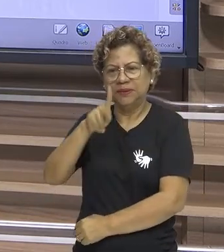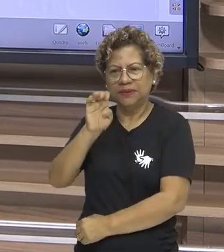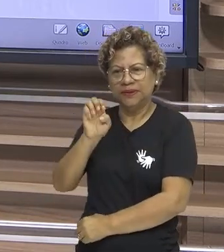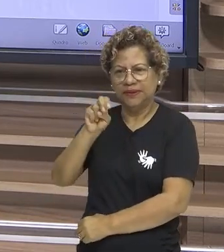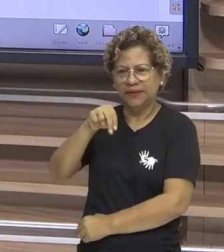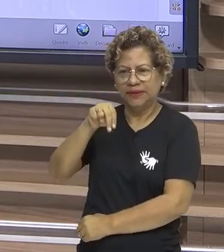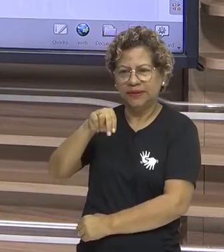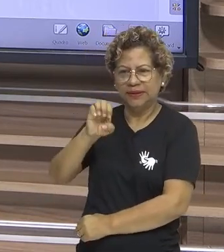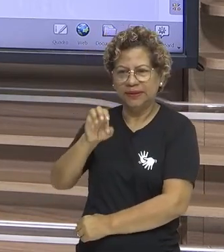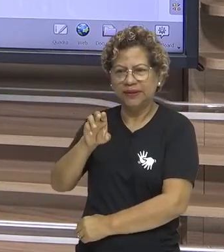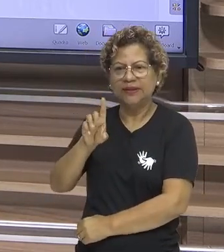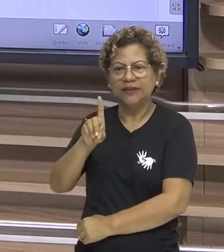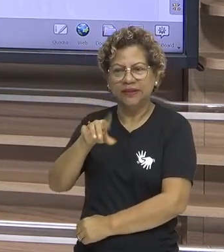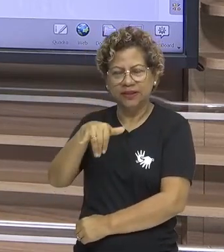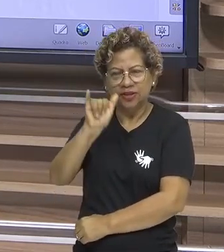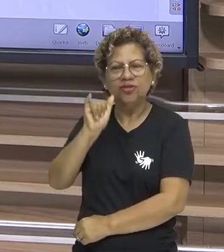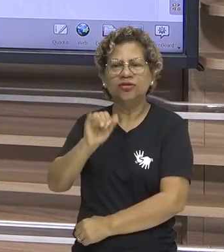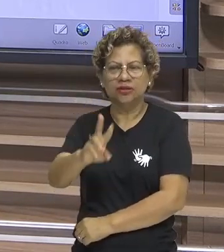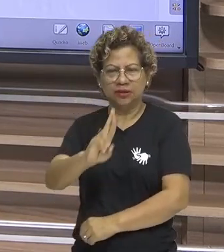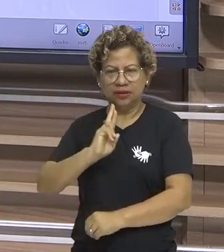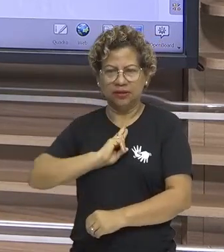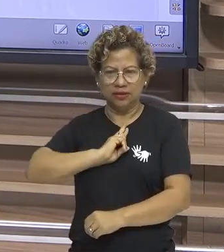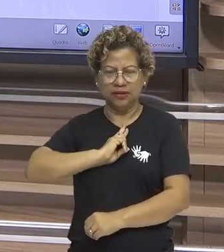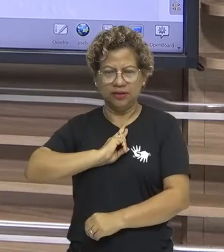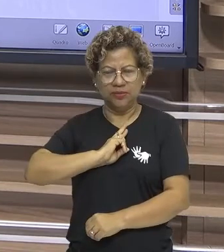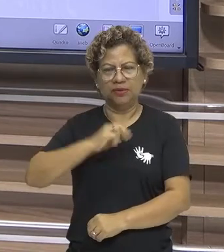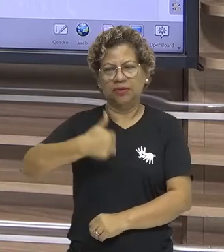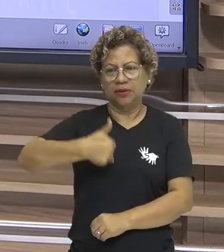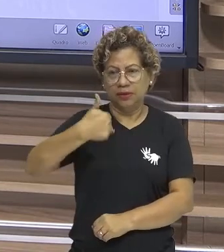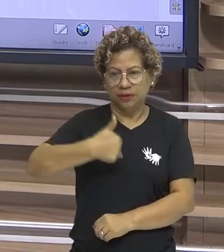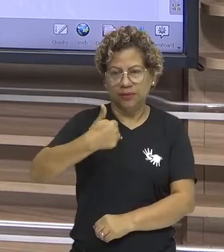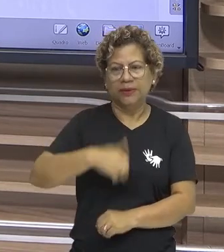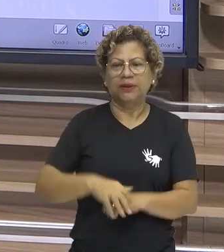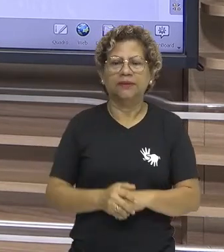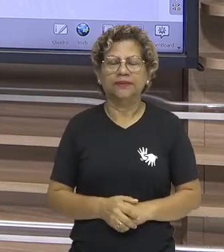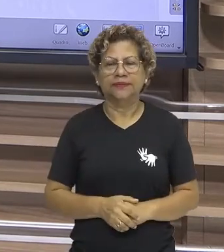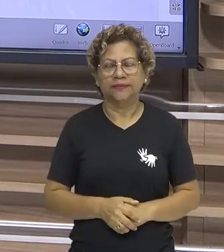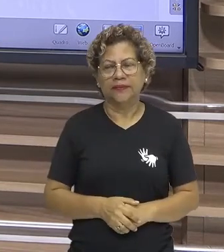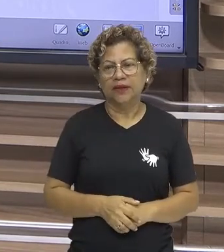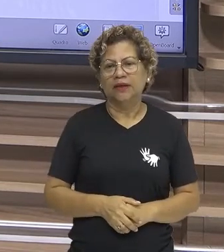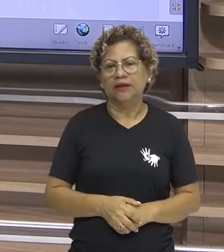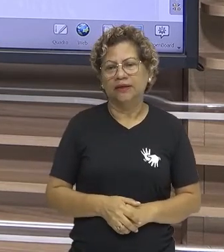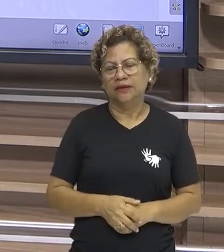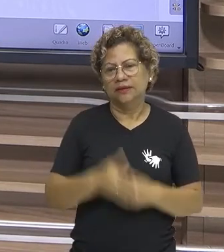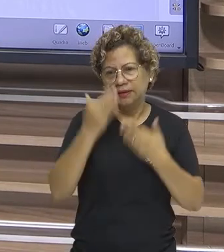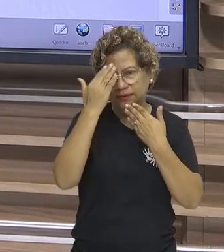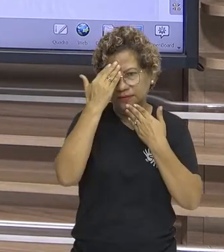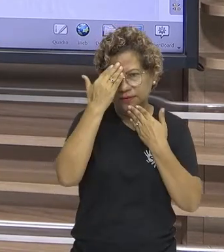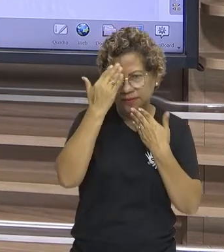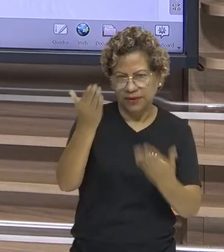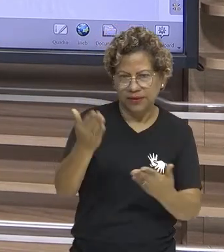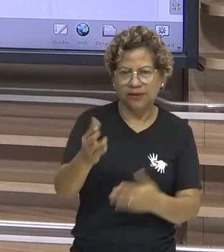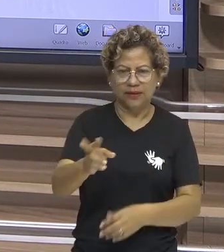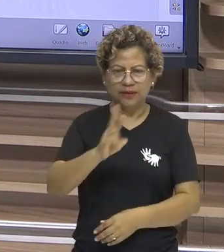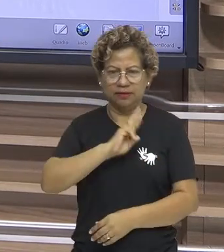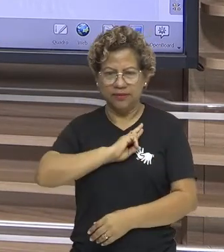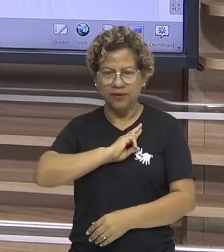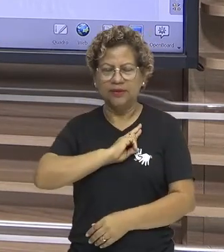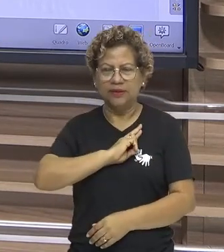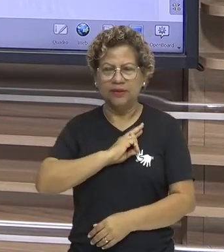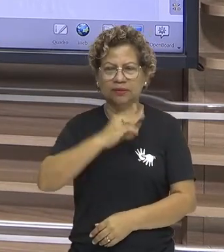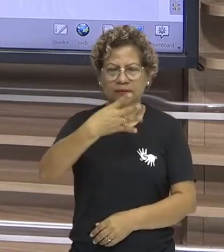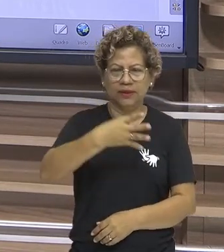Kennedy respondeu aí a resposta da primeira. Muito bem, Kennedy, 46 calorias por